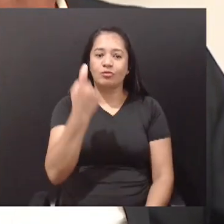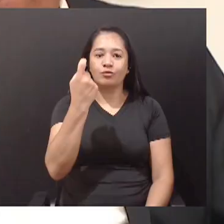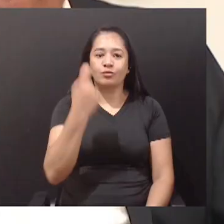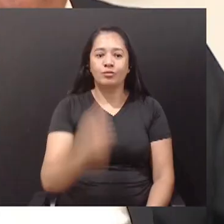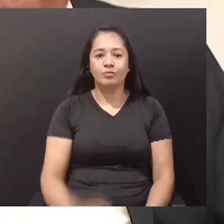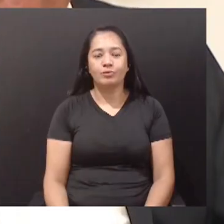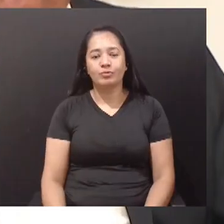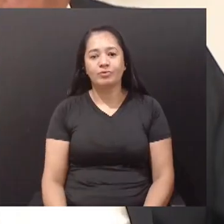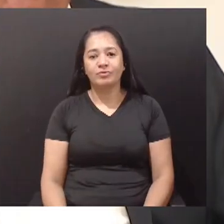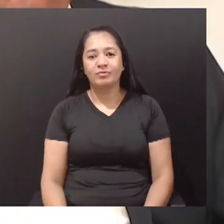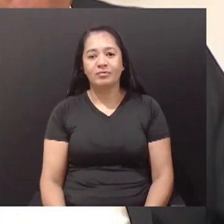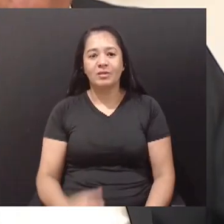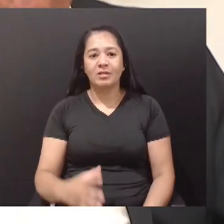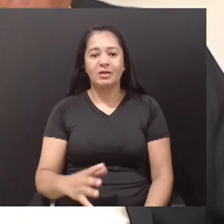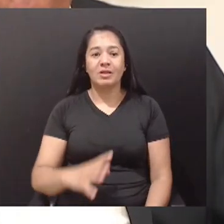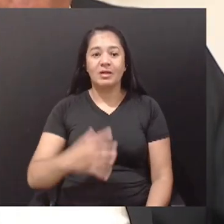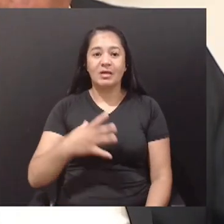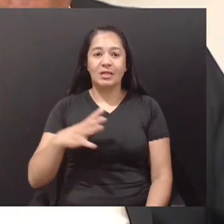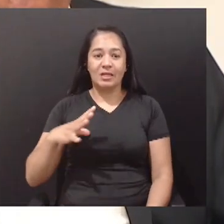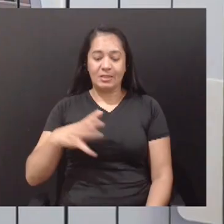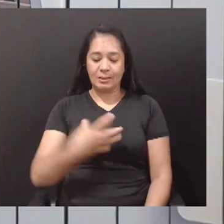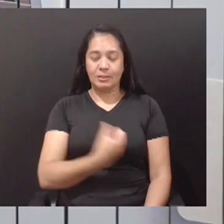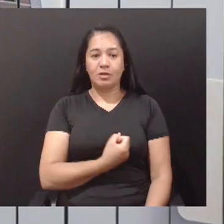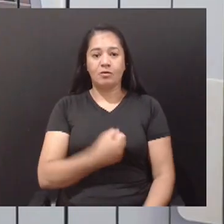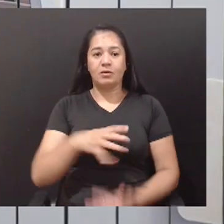É salvação de almas.